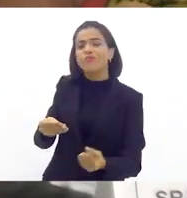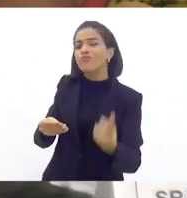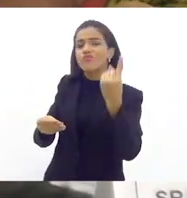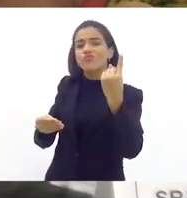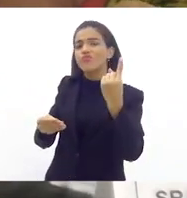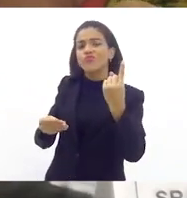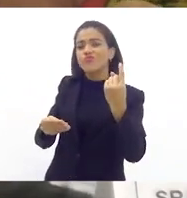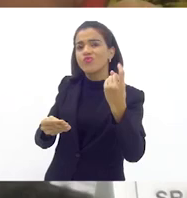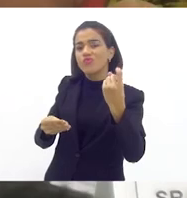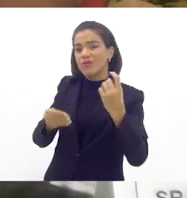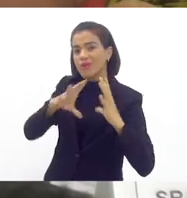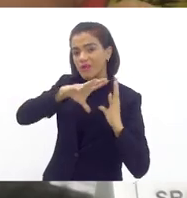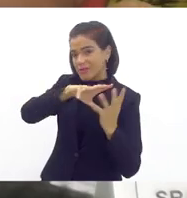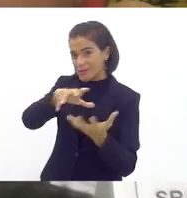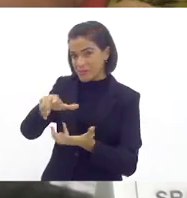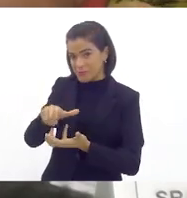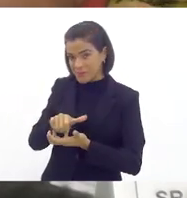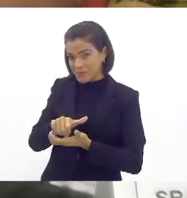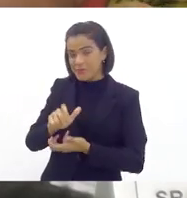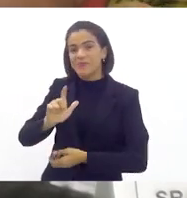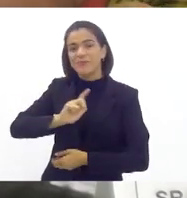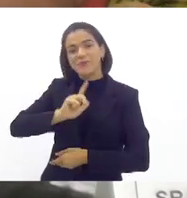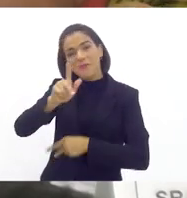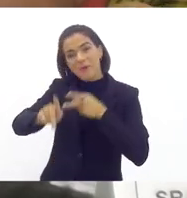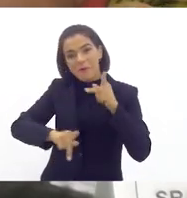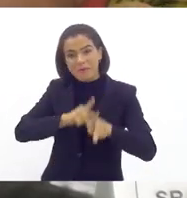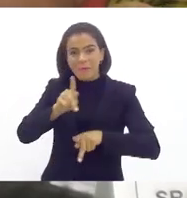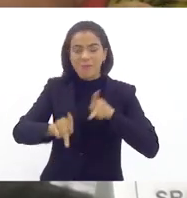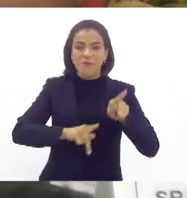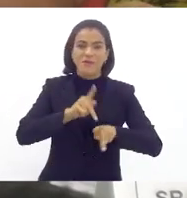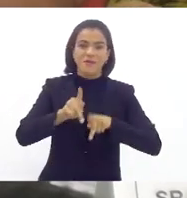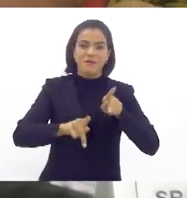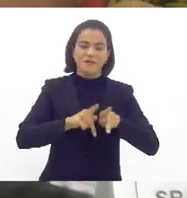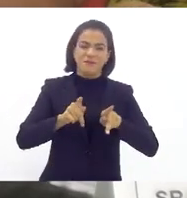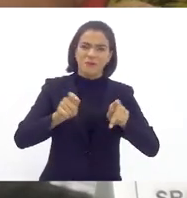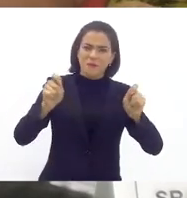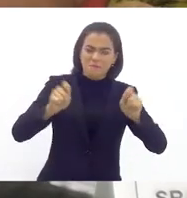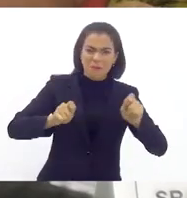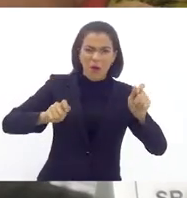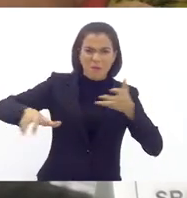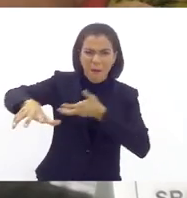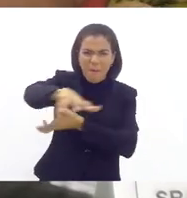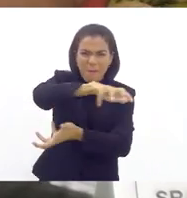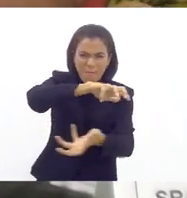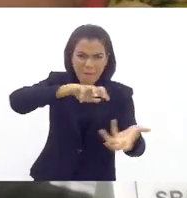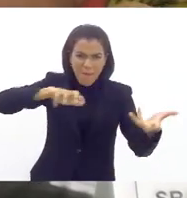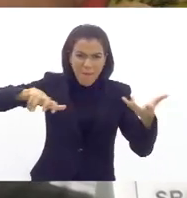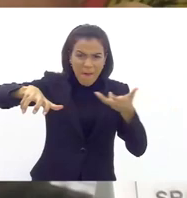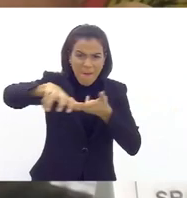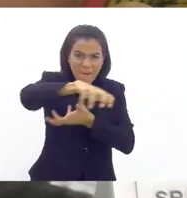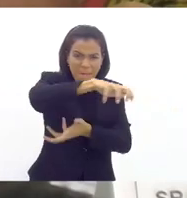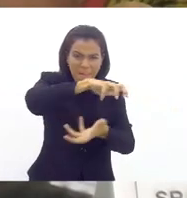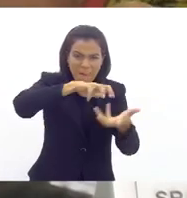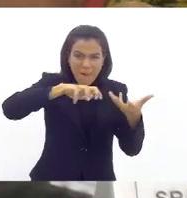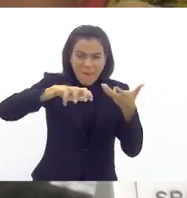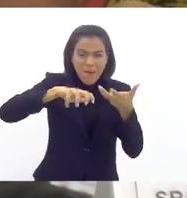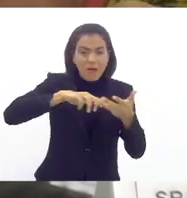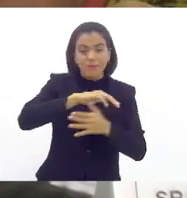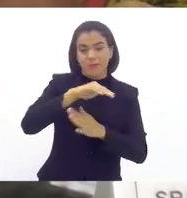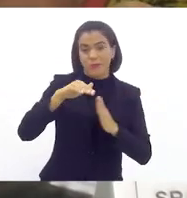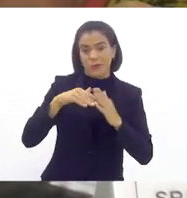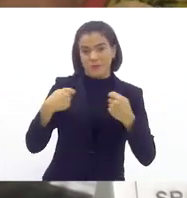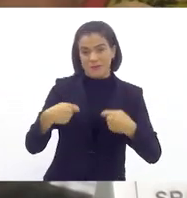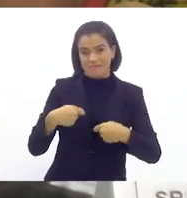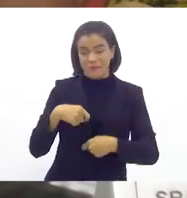É única no mundo que tem uma população que pode revolucionar o que eles precisam. E nós,